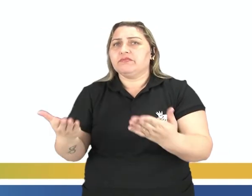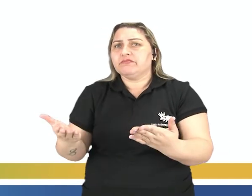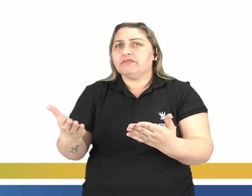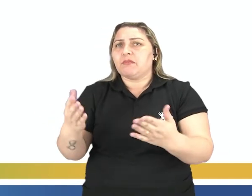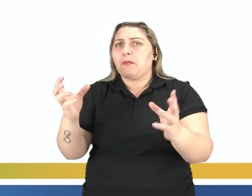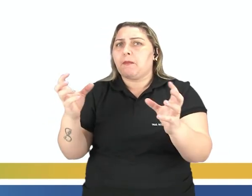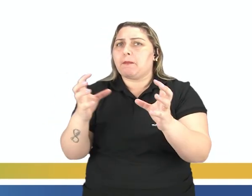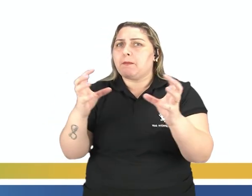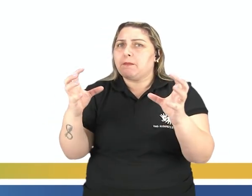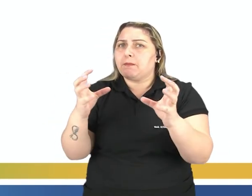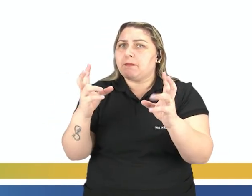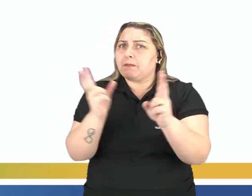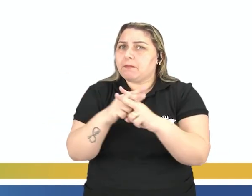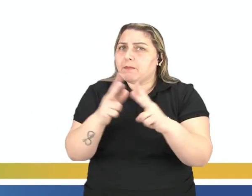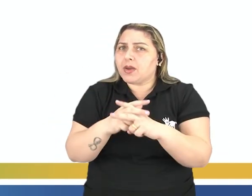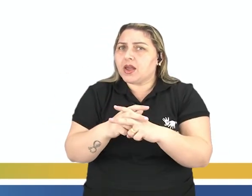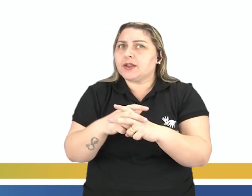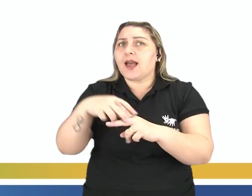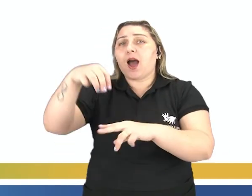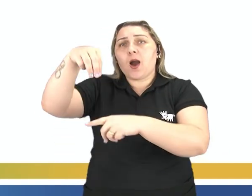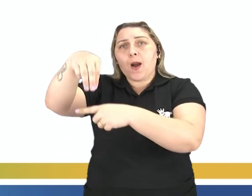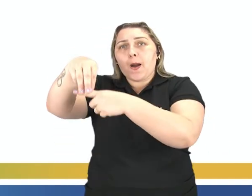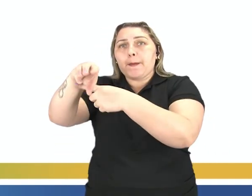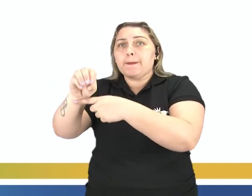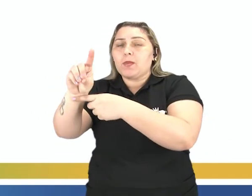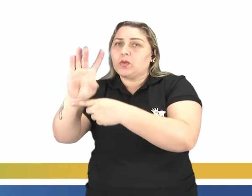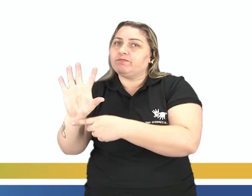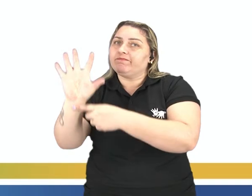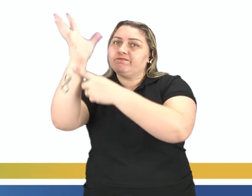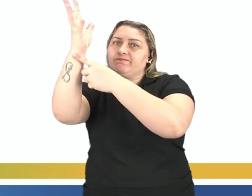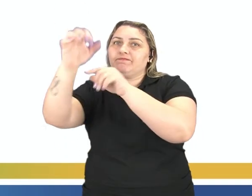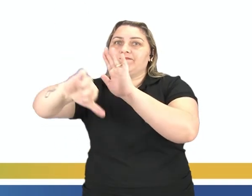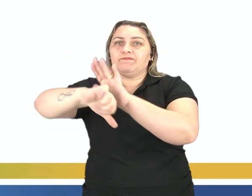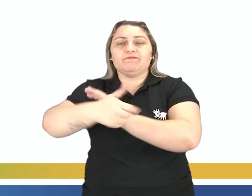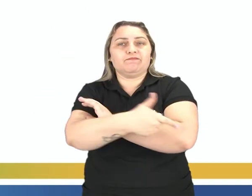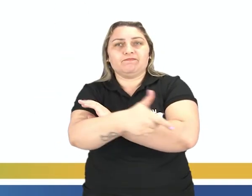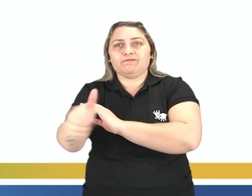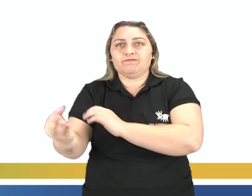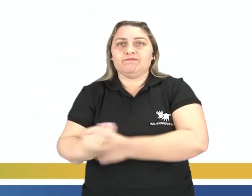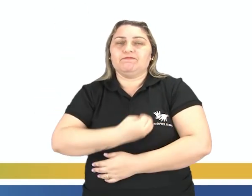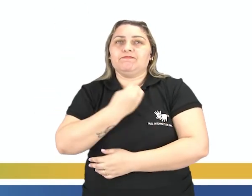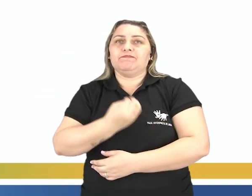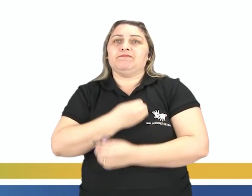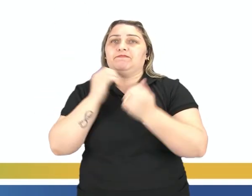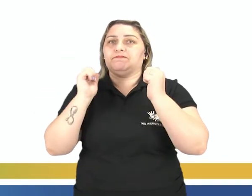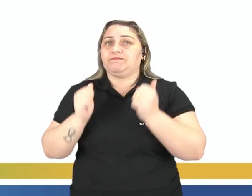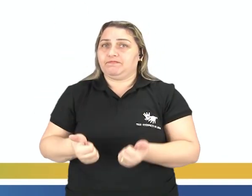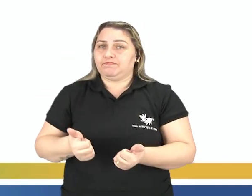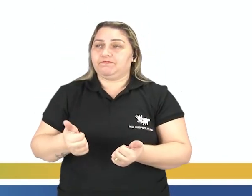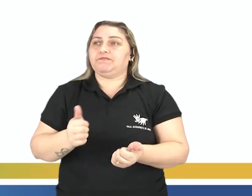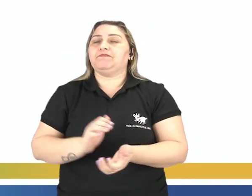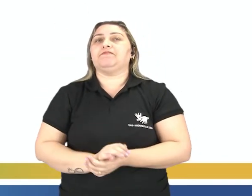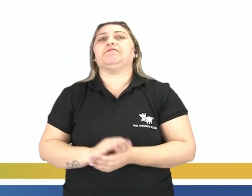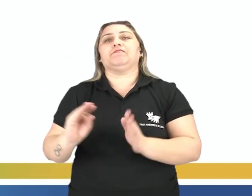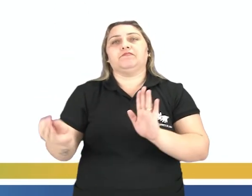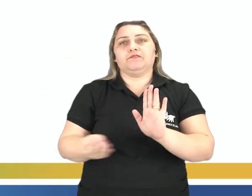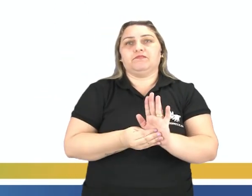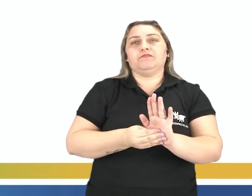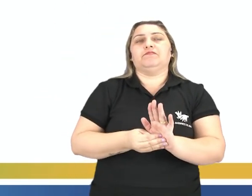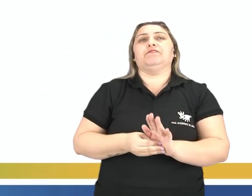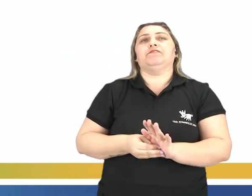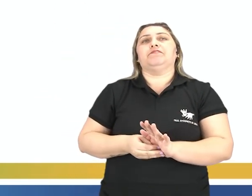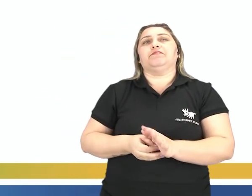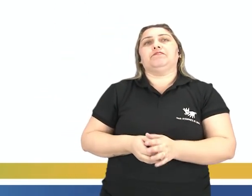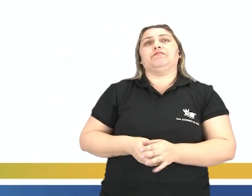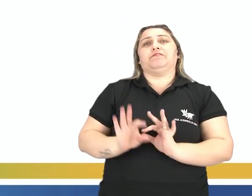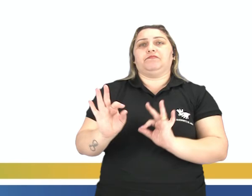como foi que aconteceu aquele assassinato? Nós não temos dentro dessa história, tá certo? Então, o modo como o assassinato ocorreu não